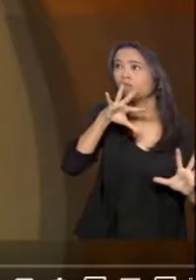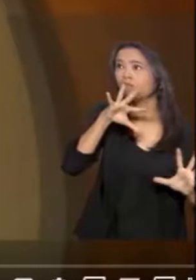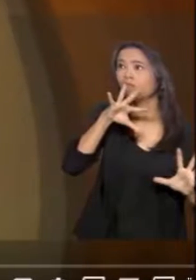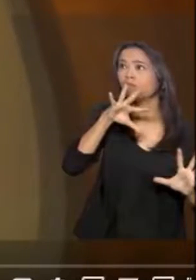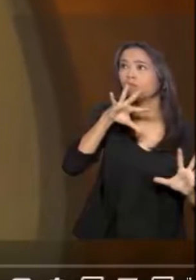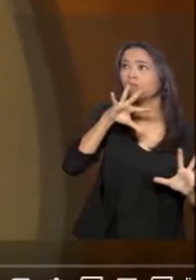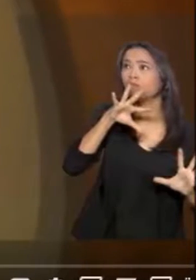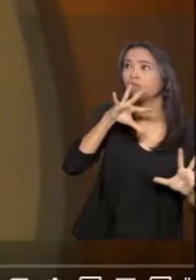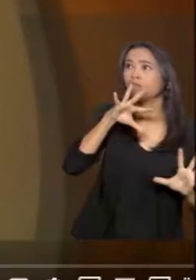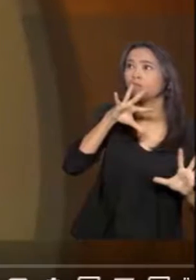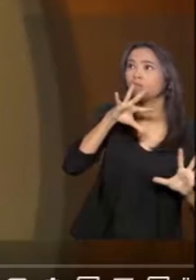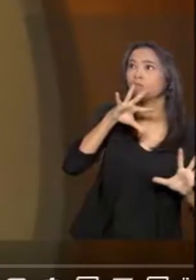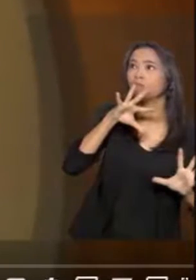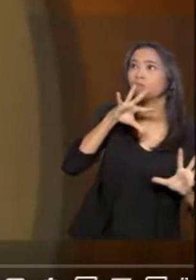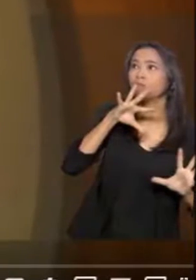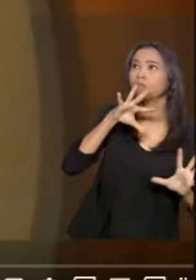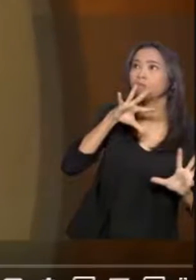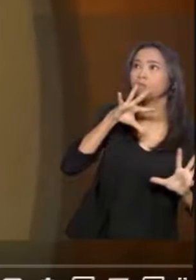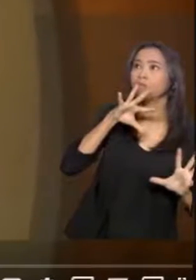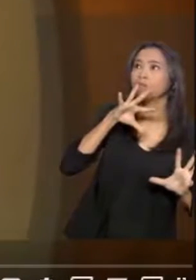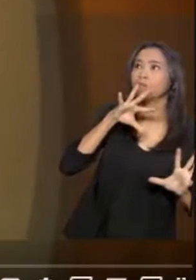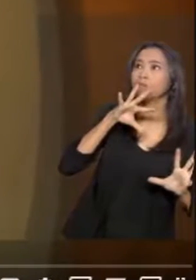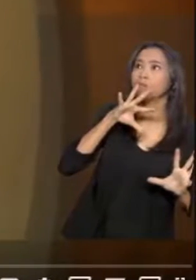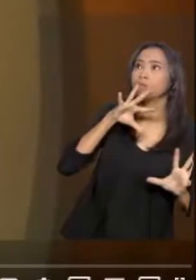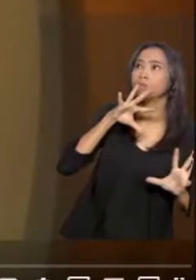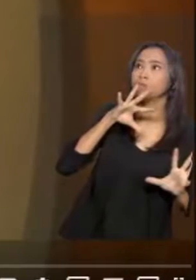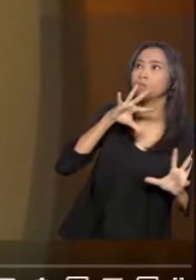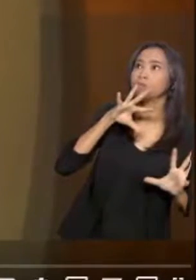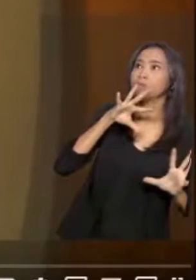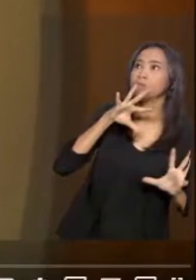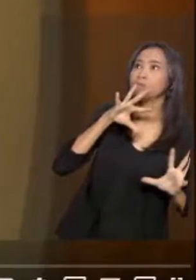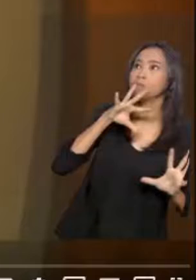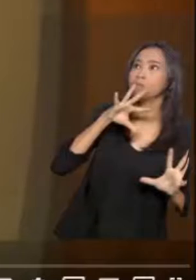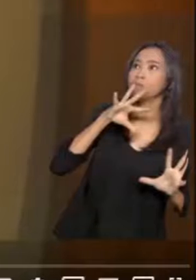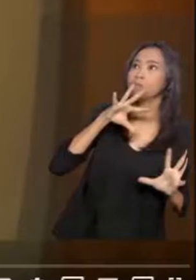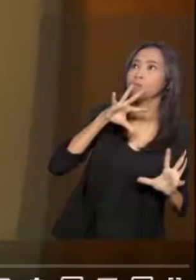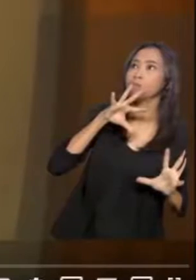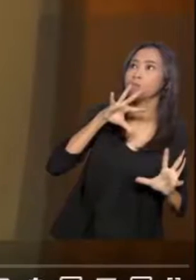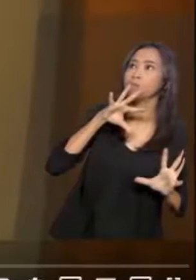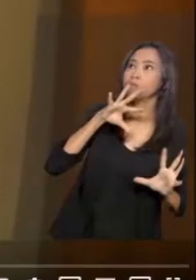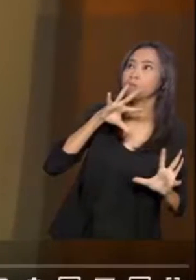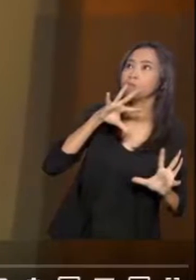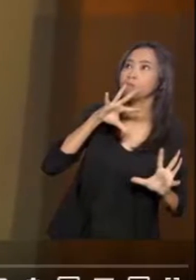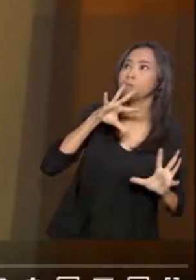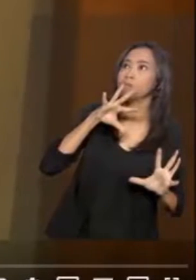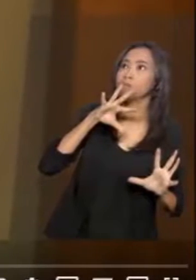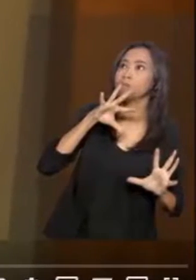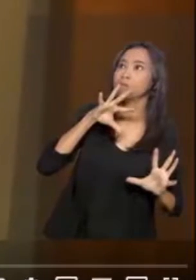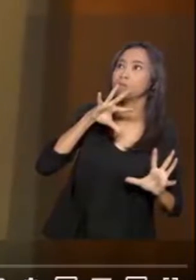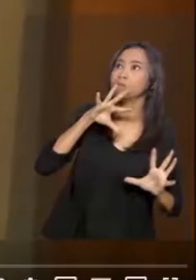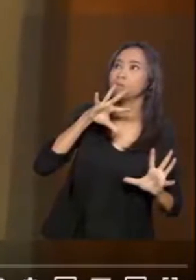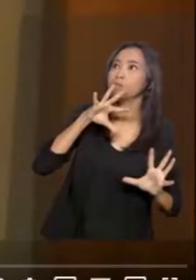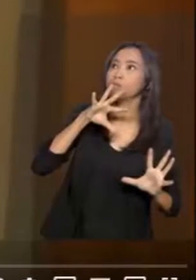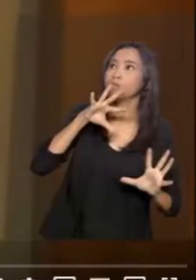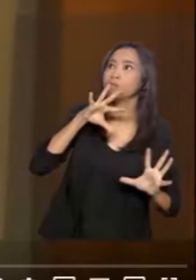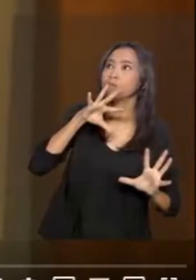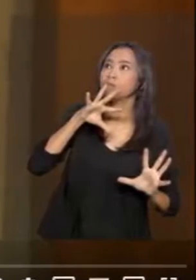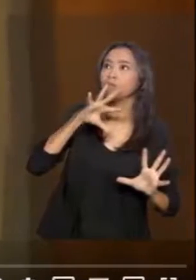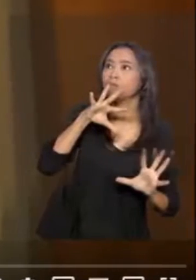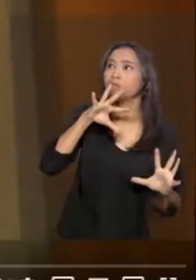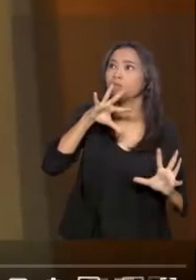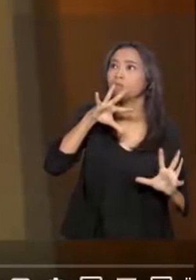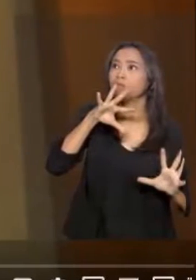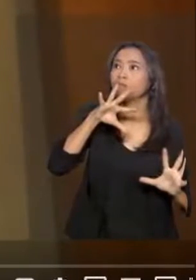dando importante contribuição ao planeta. Diversos países desenvolvidos, por outro lado, ainda